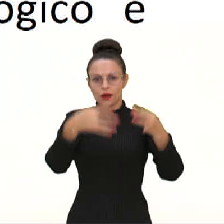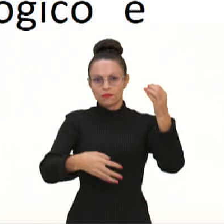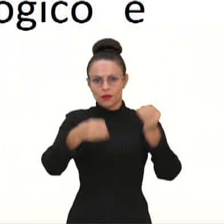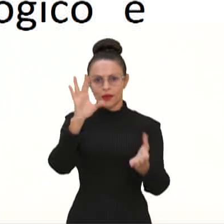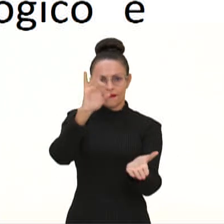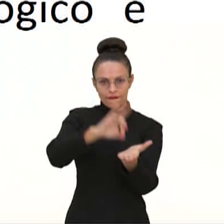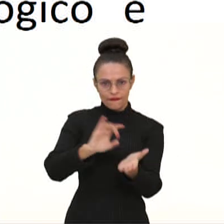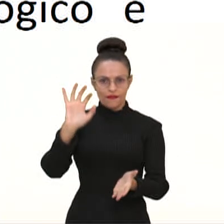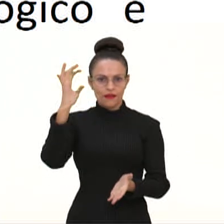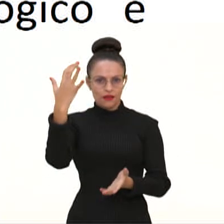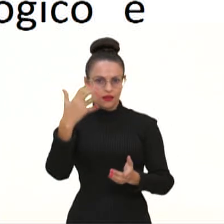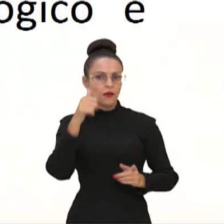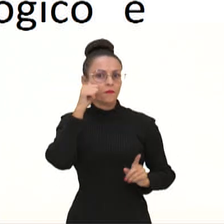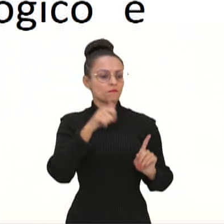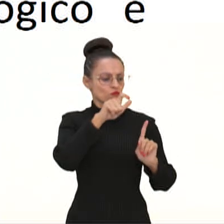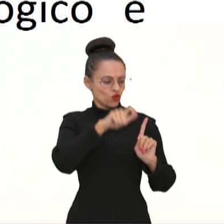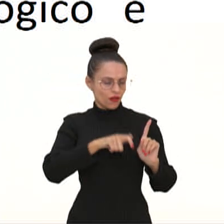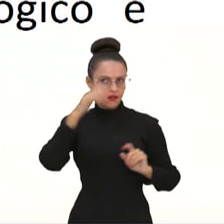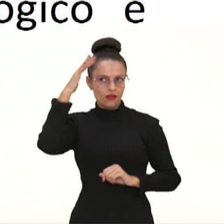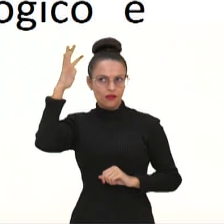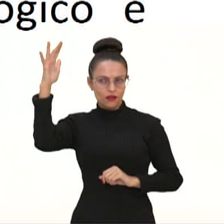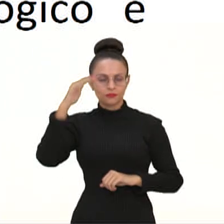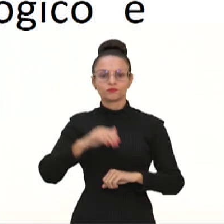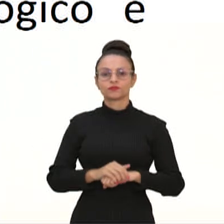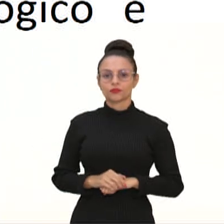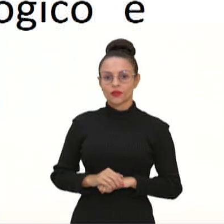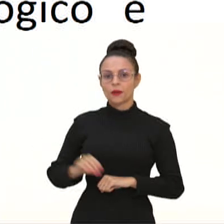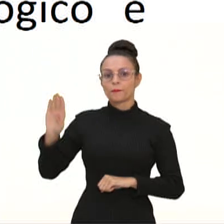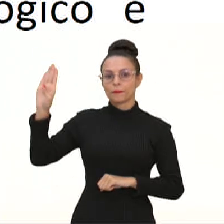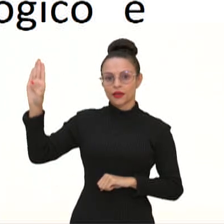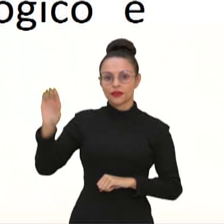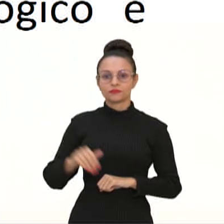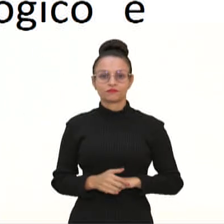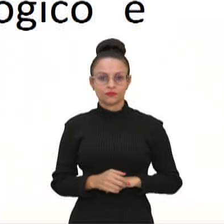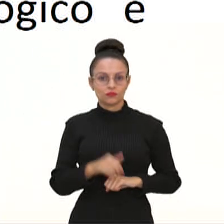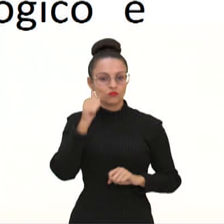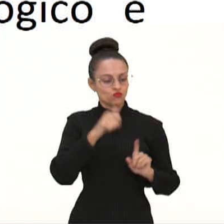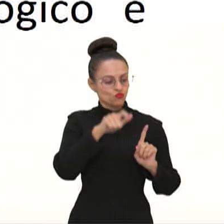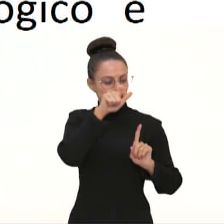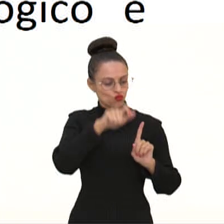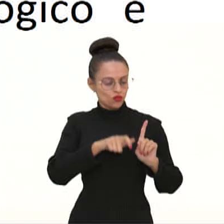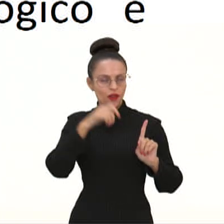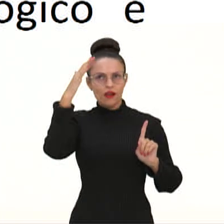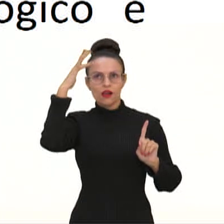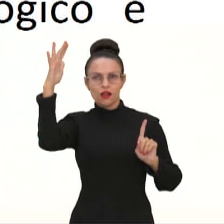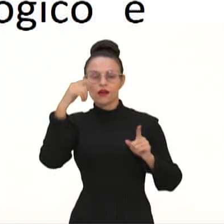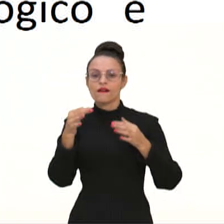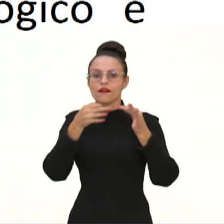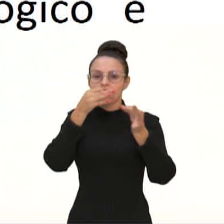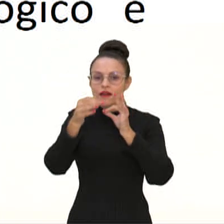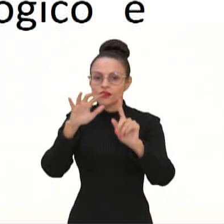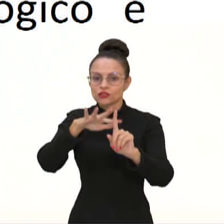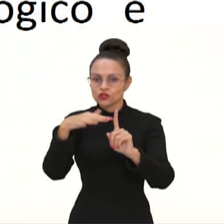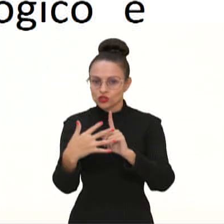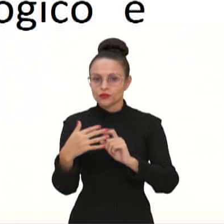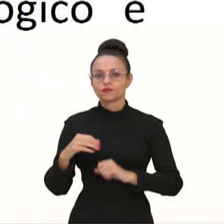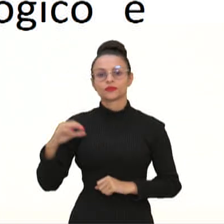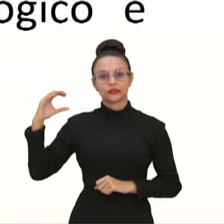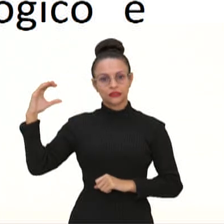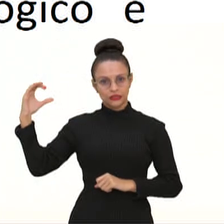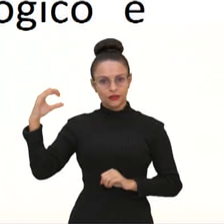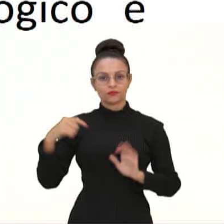Agora, o realismo. Lembrem que quando uma escola literária ela se inicia, ela geralmente